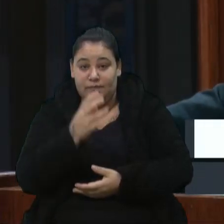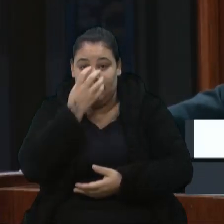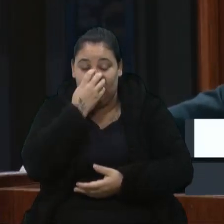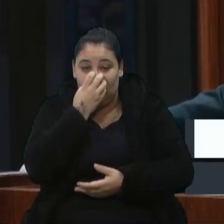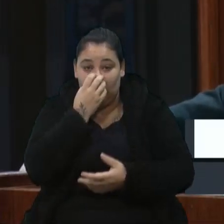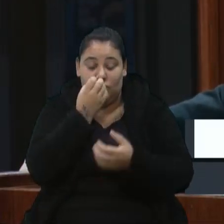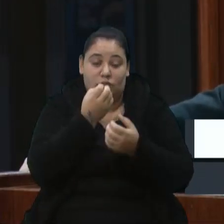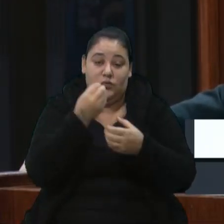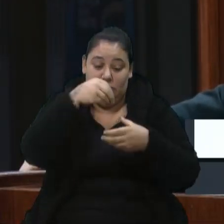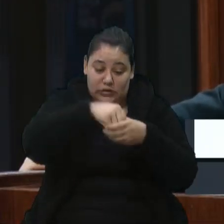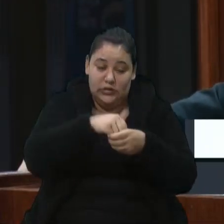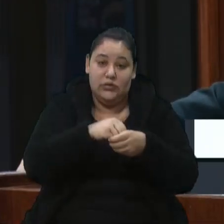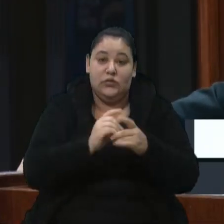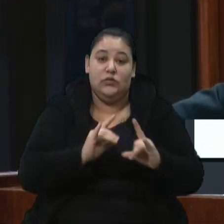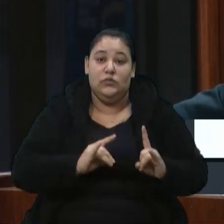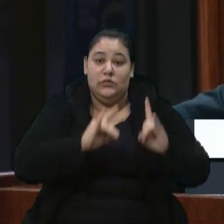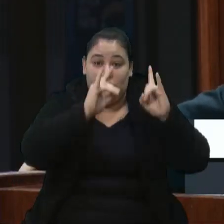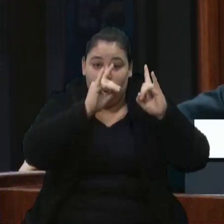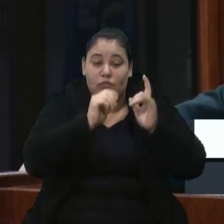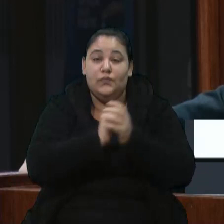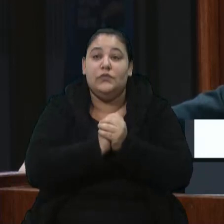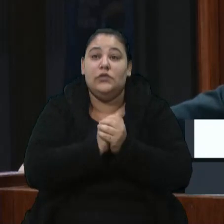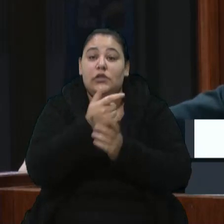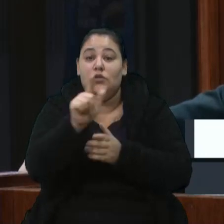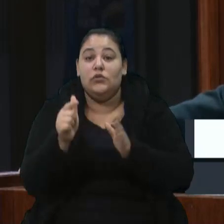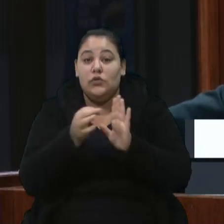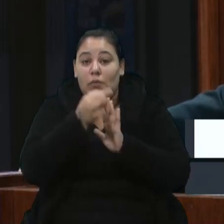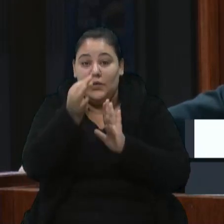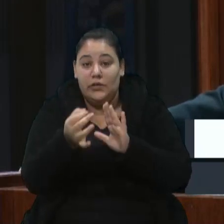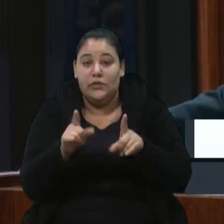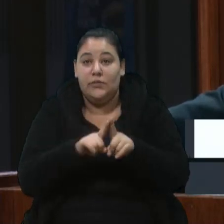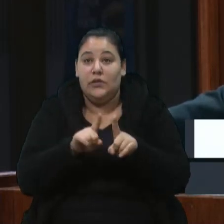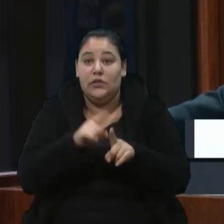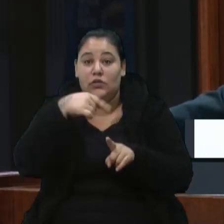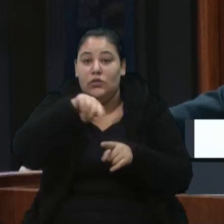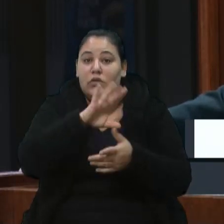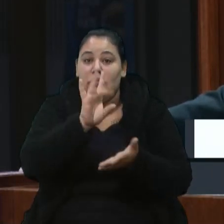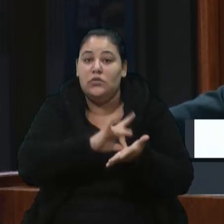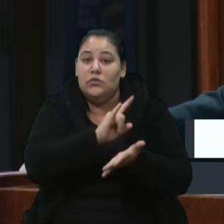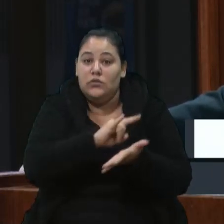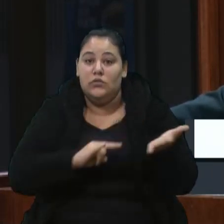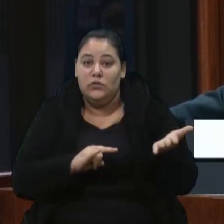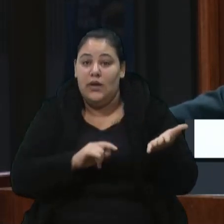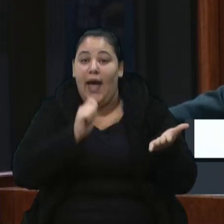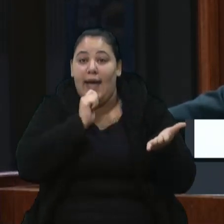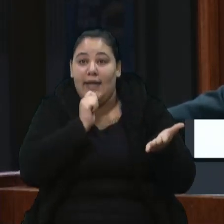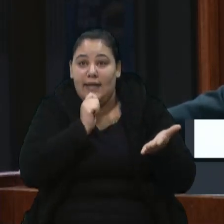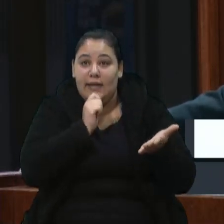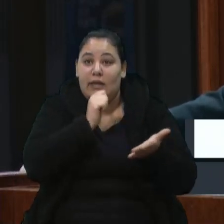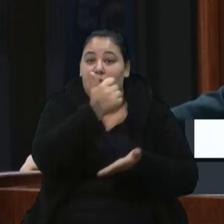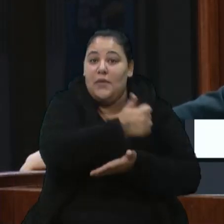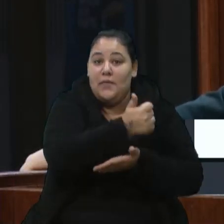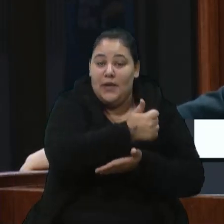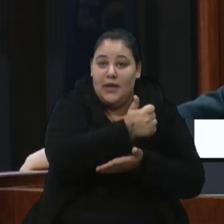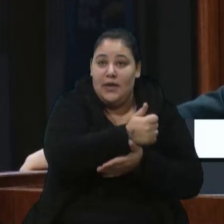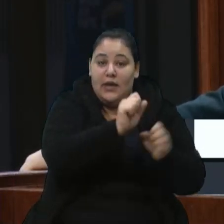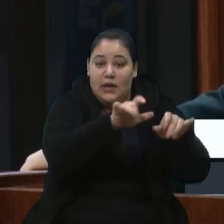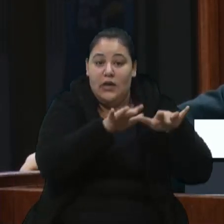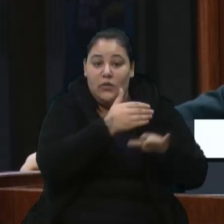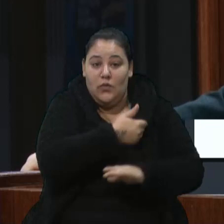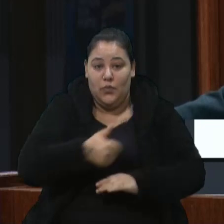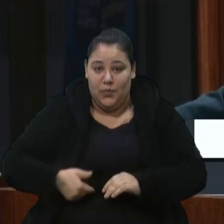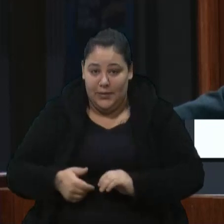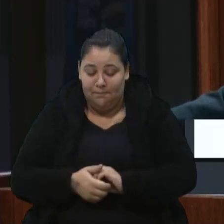outras sugestões nós protocolamos ainda na primeira audiência